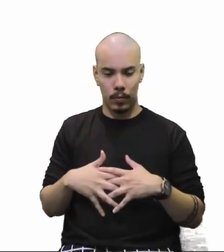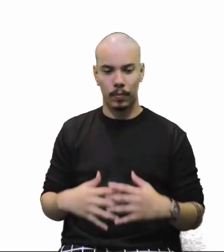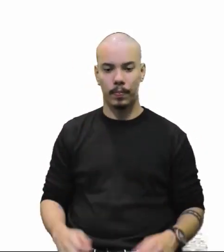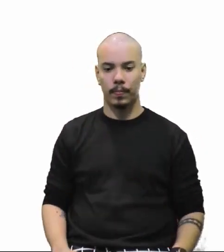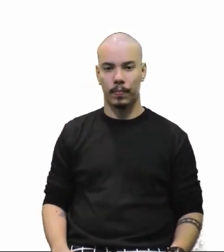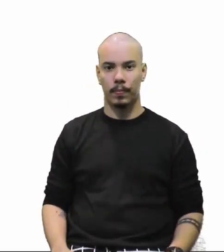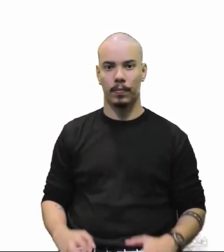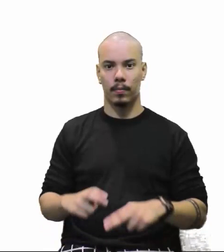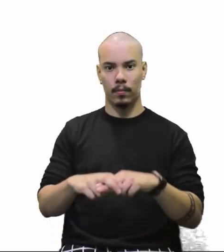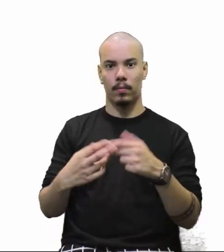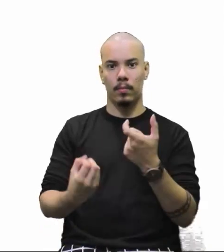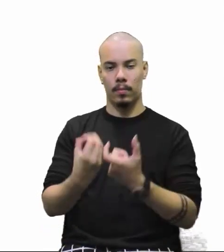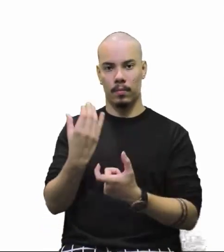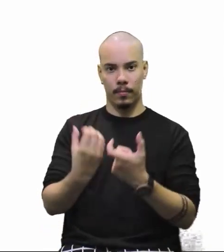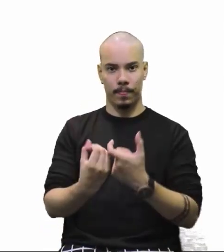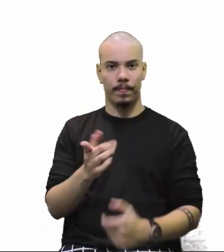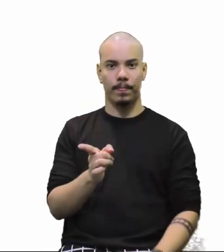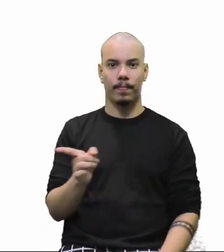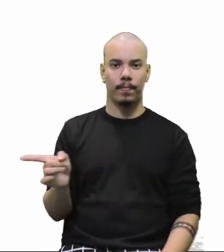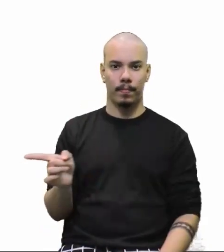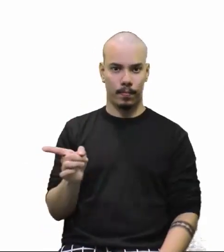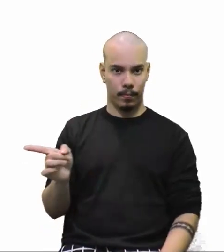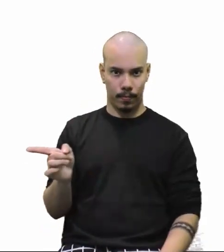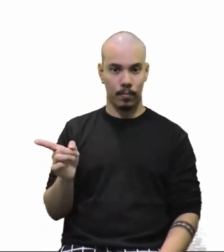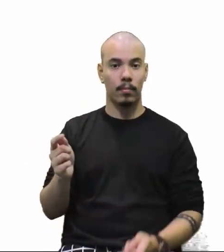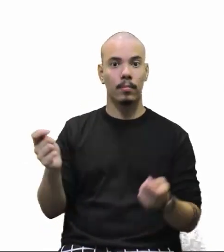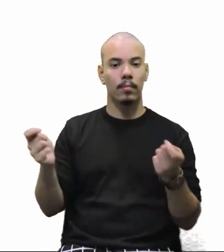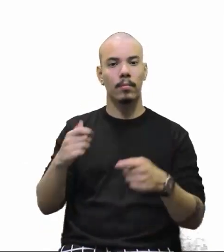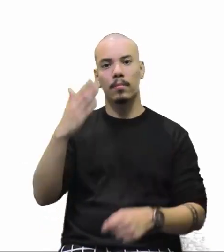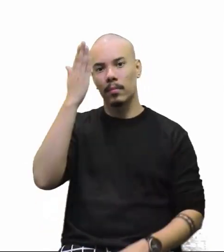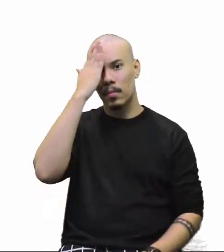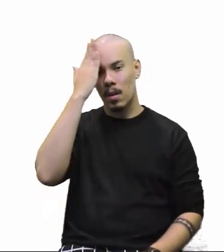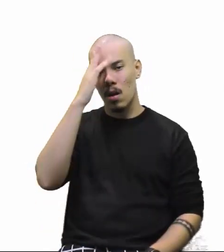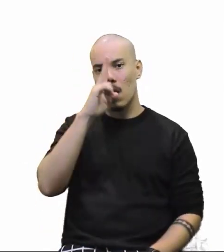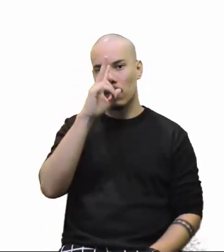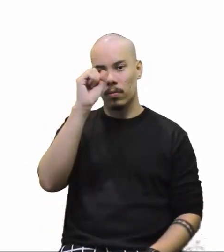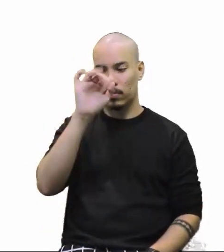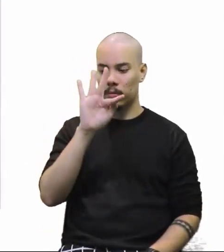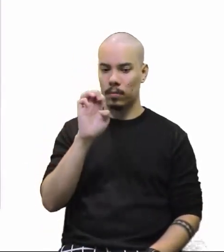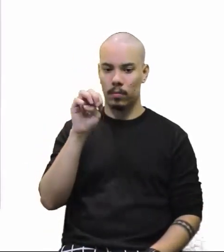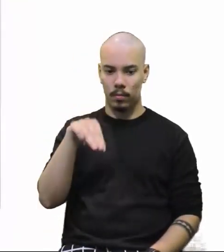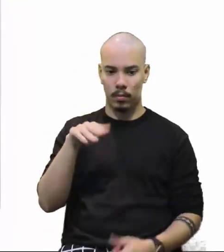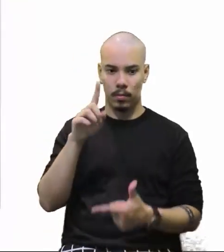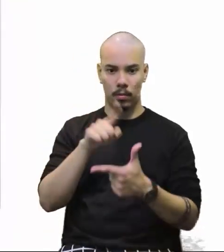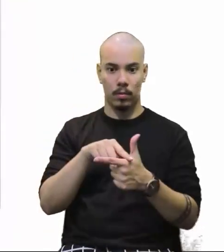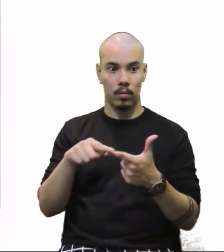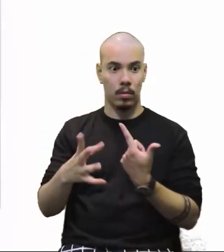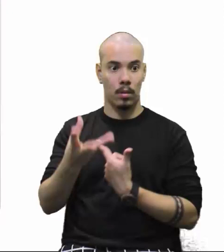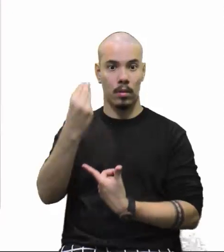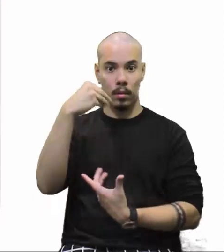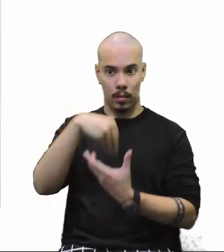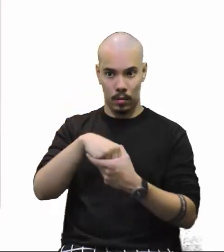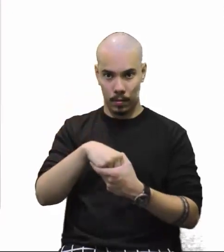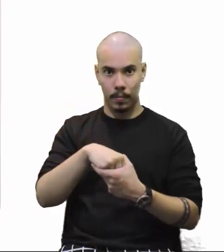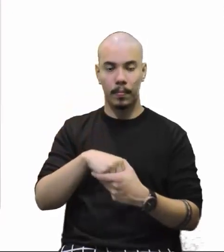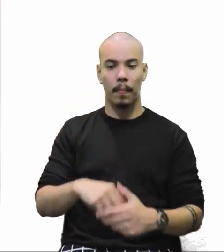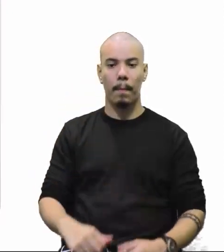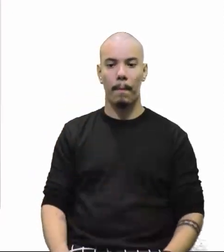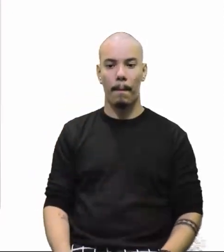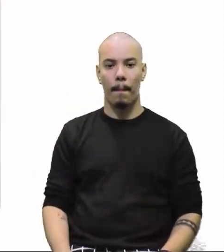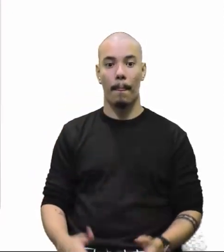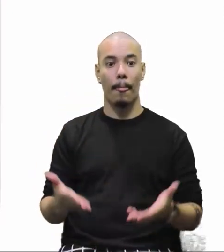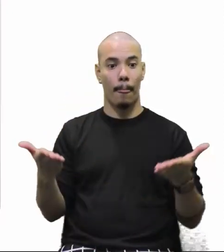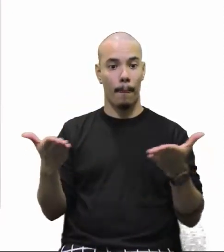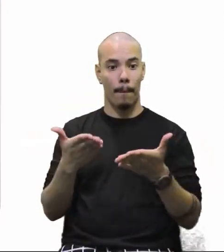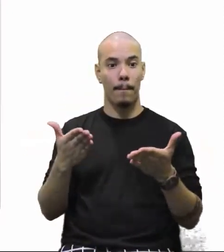Então, corrente curto-circuito é dado pela força eletromotriz dividido pela resistência. Resistência interna, né, do gerador. E agora